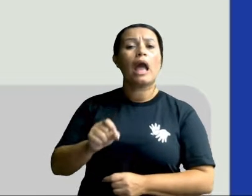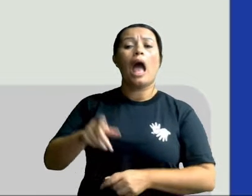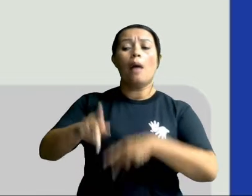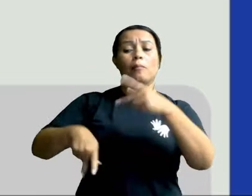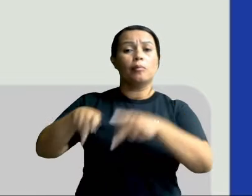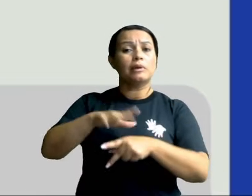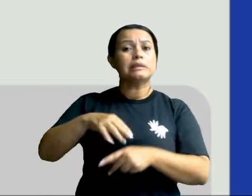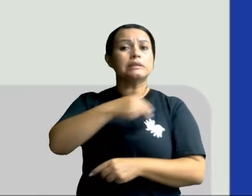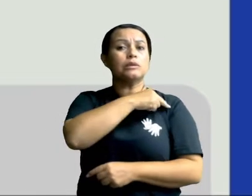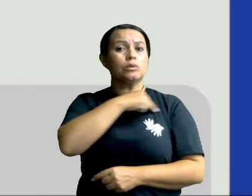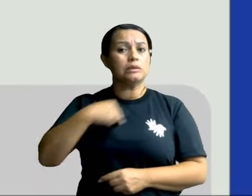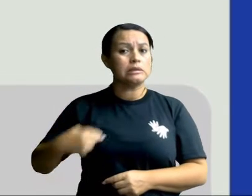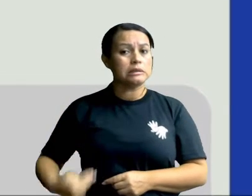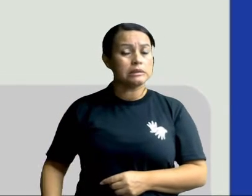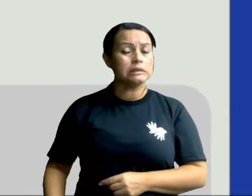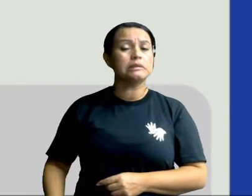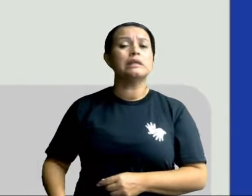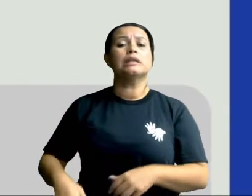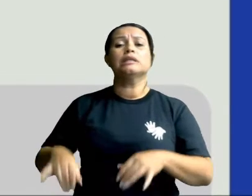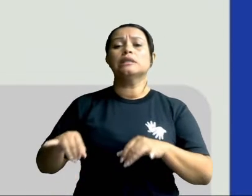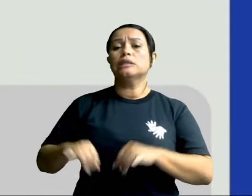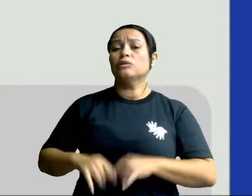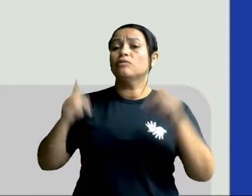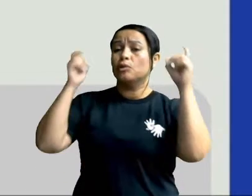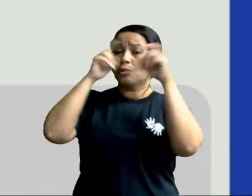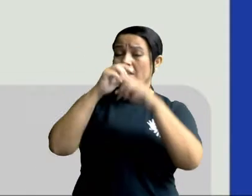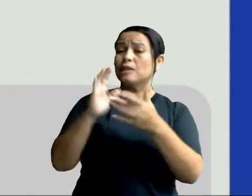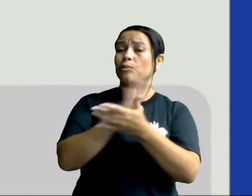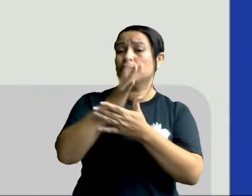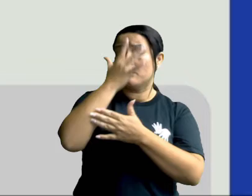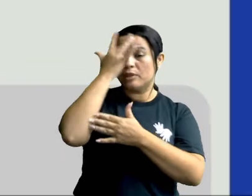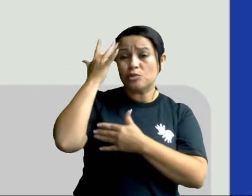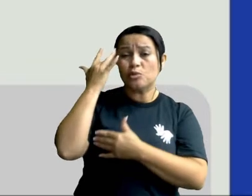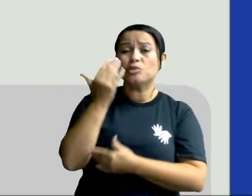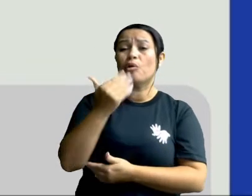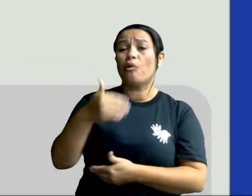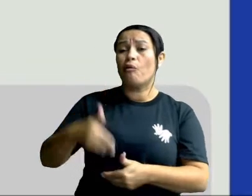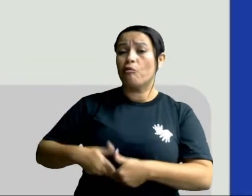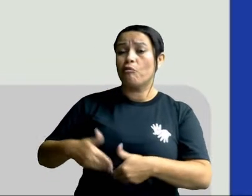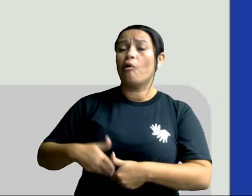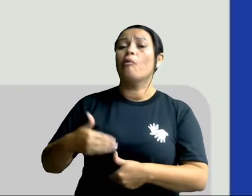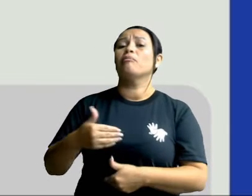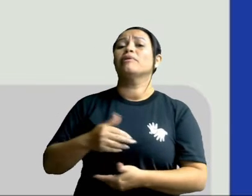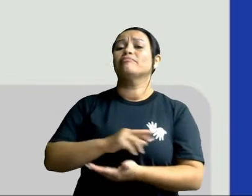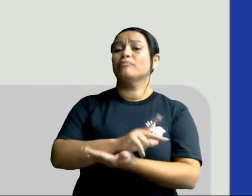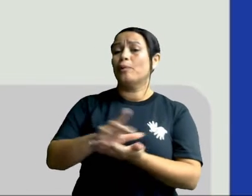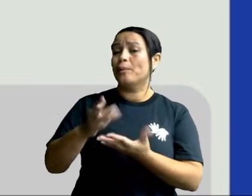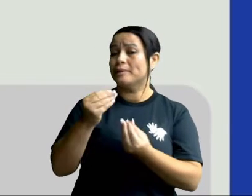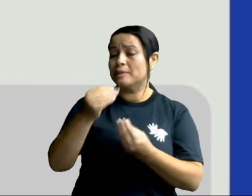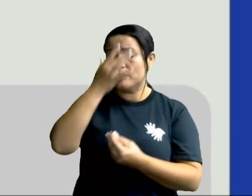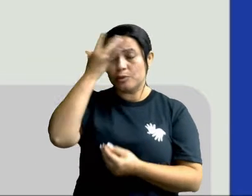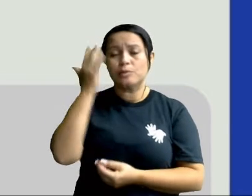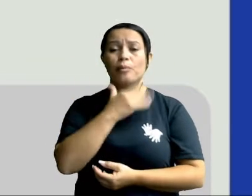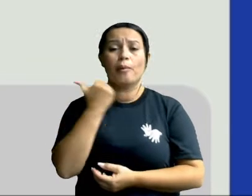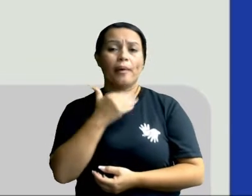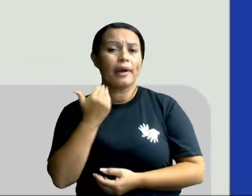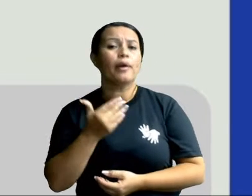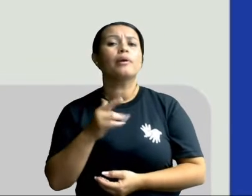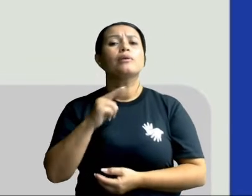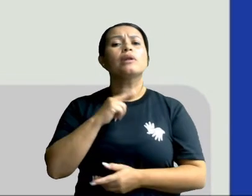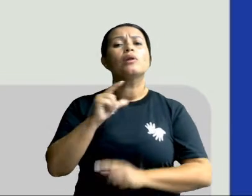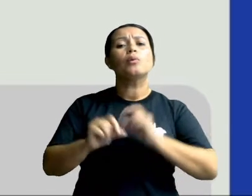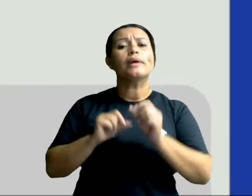grandes dificuldades, convivendo com a fome que matou milhares de camponeses. As reformas sociais e econômicas promovidas